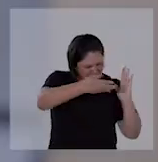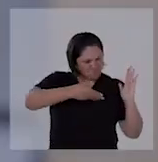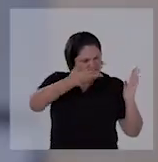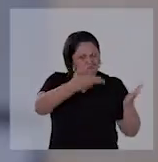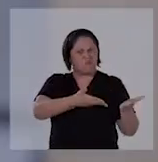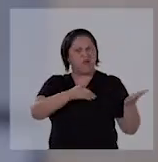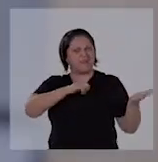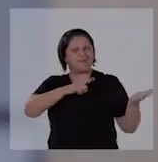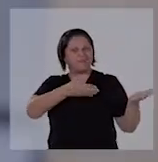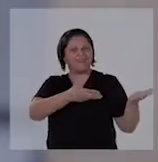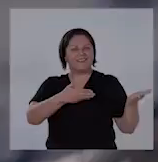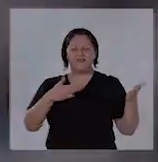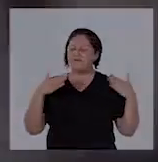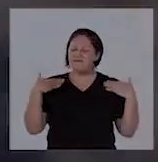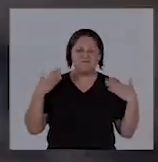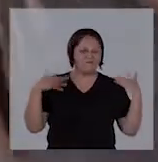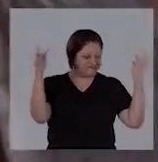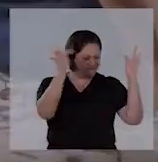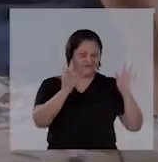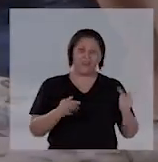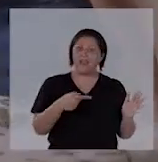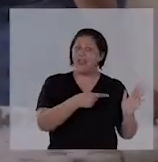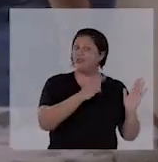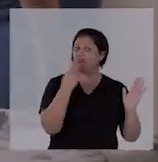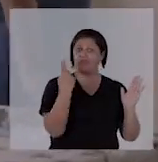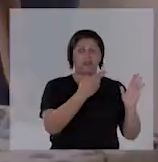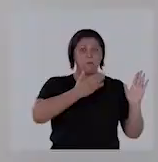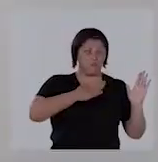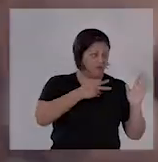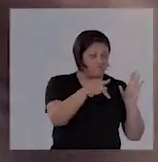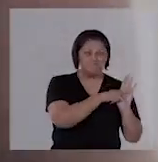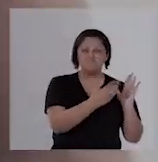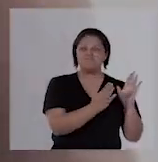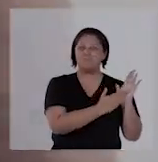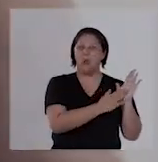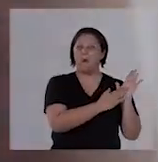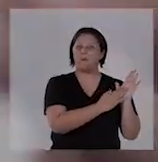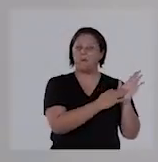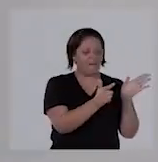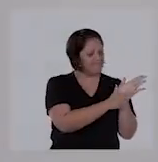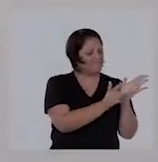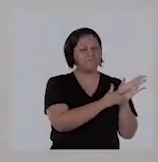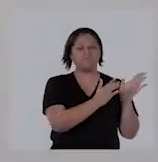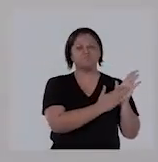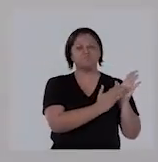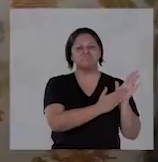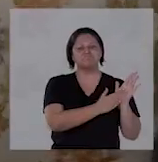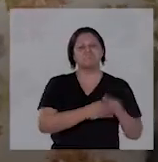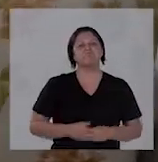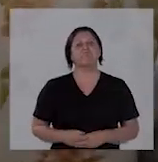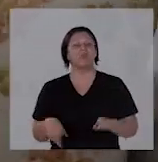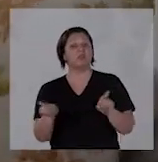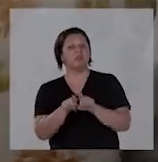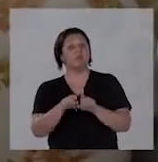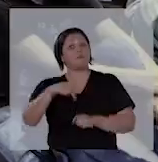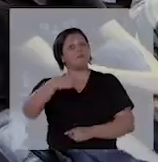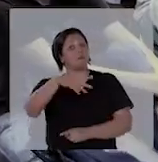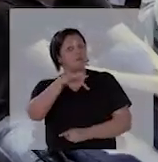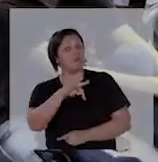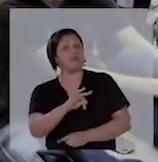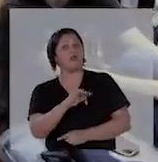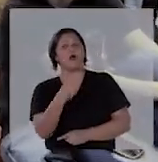casa né é uma alegria muito grande inclusive nessa casa está em meu nome é minha